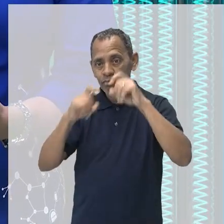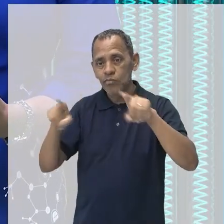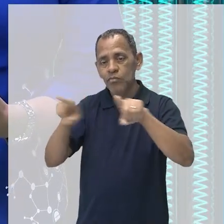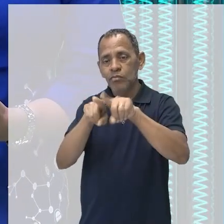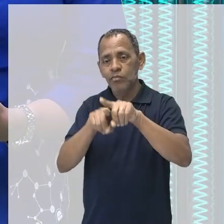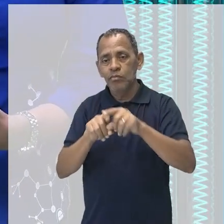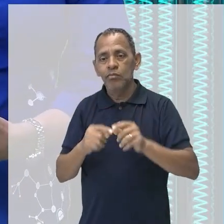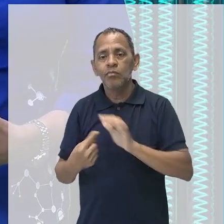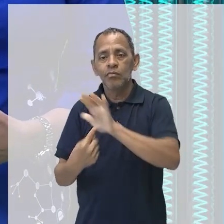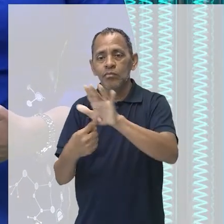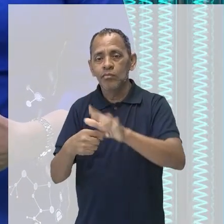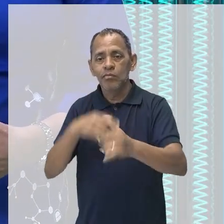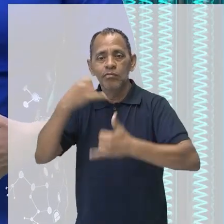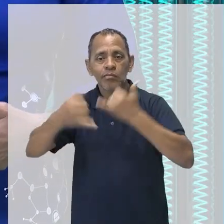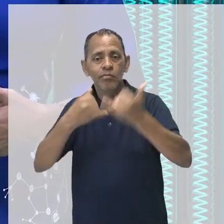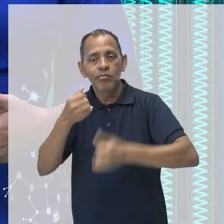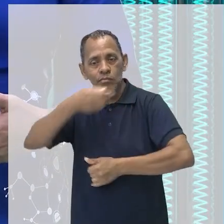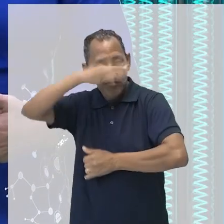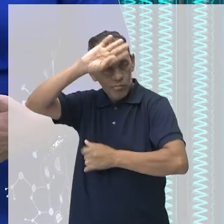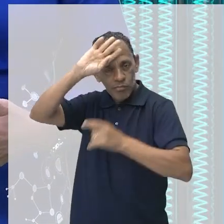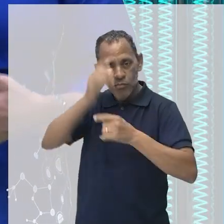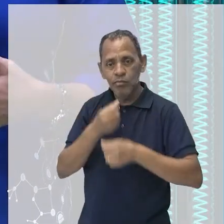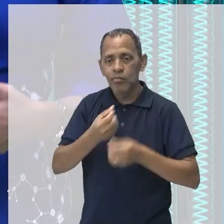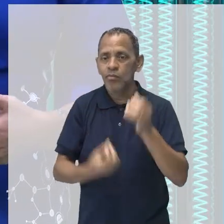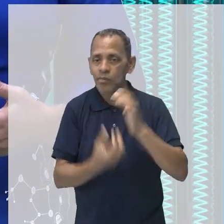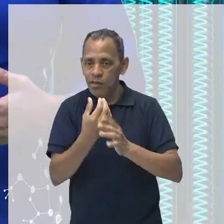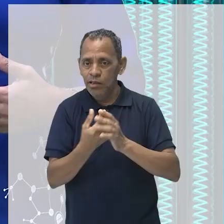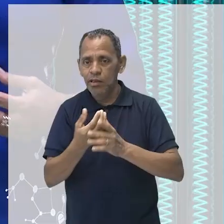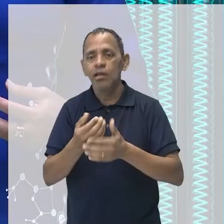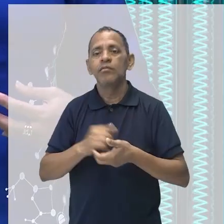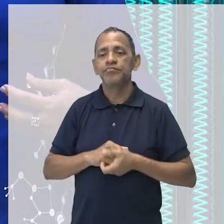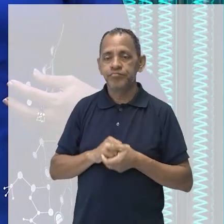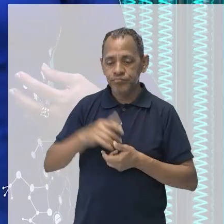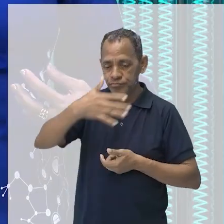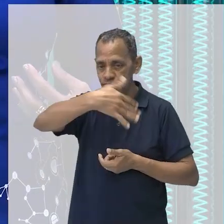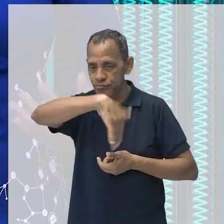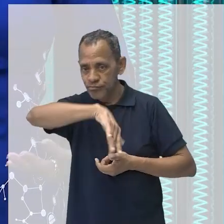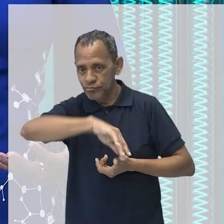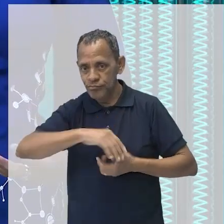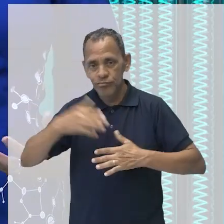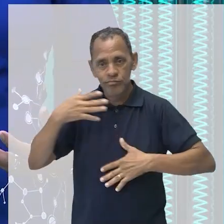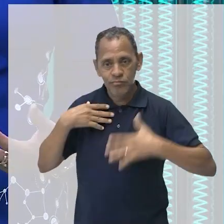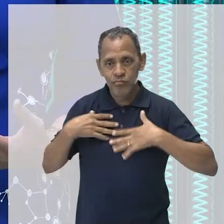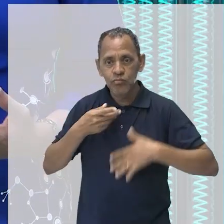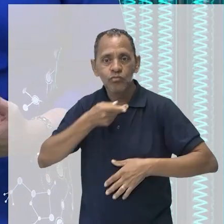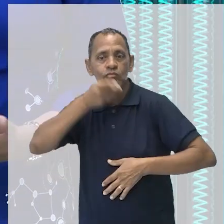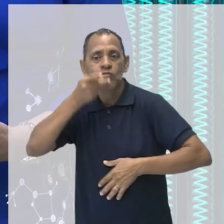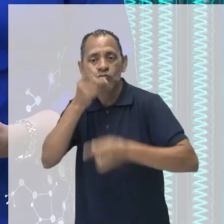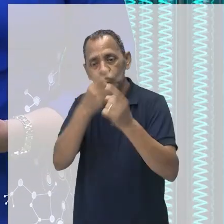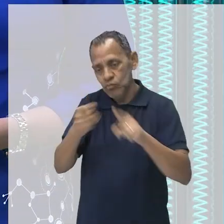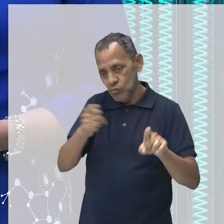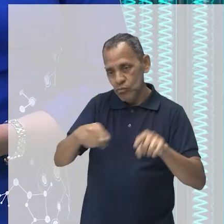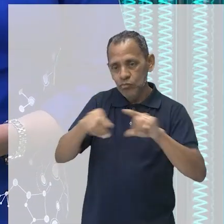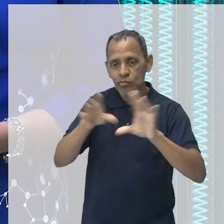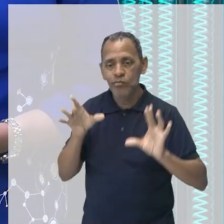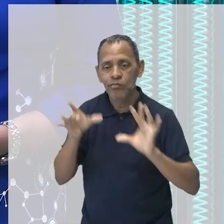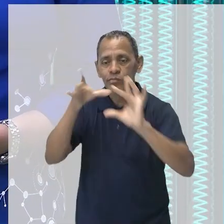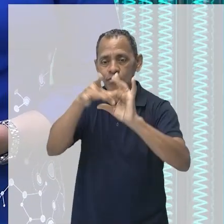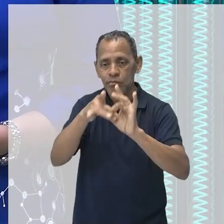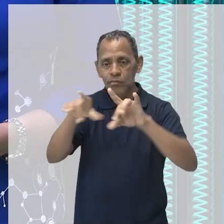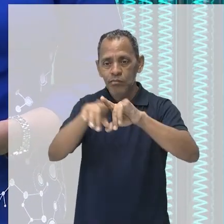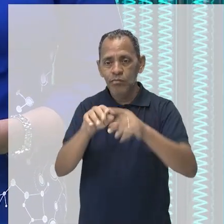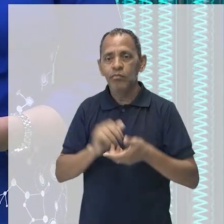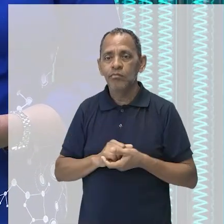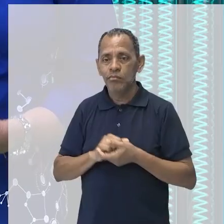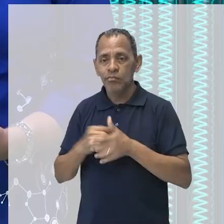jogos dramáticos criam um espaço onde o corpo, a voz e a música se complementam. A coreografia, por